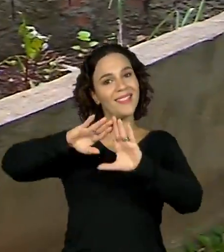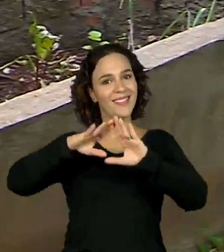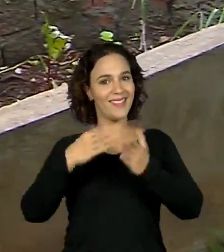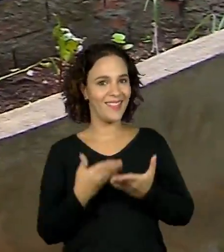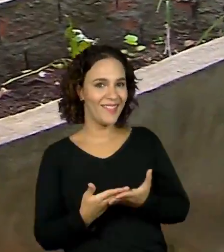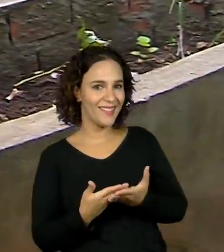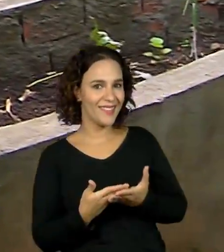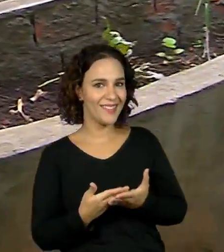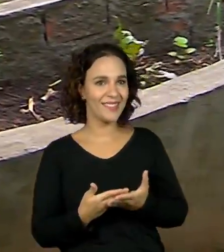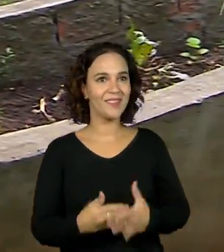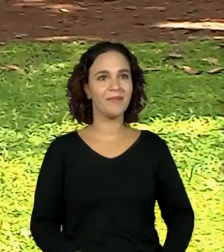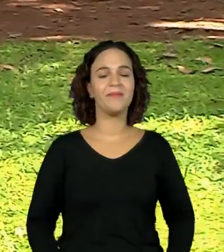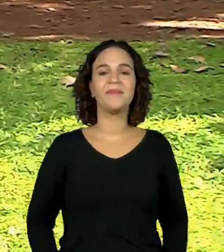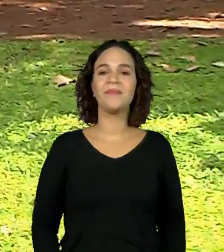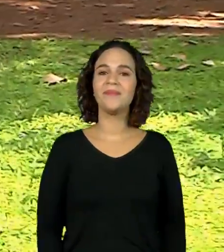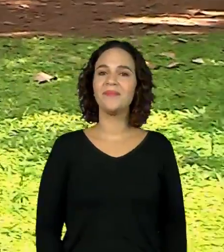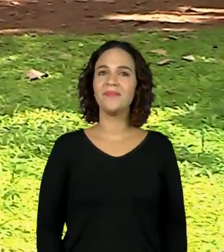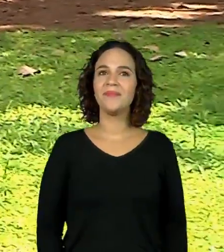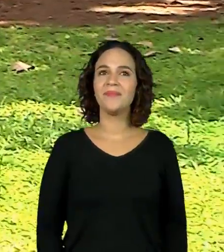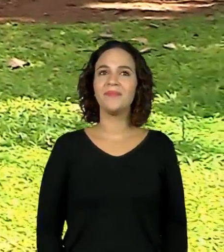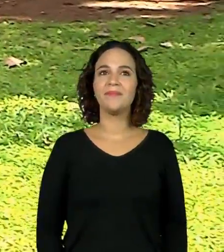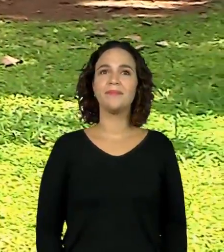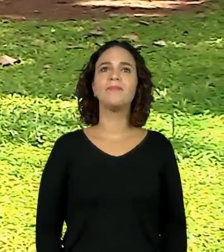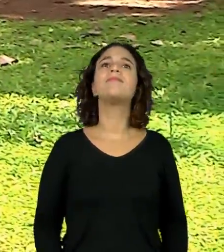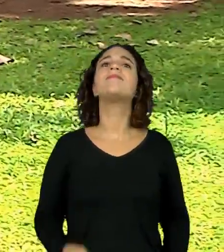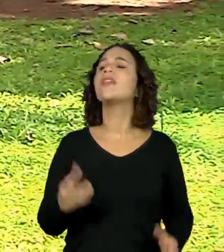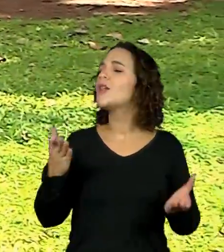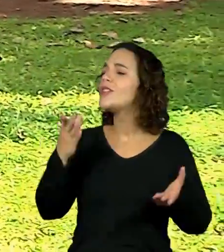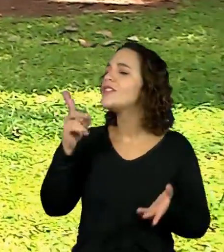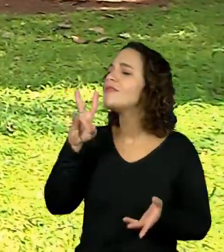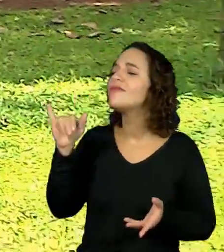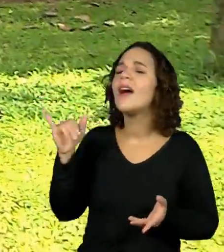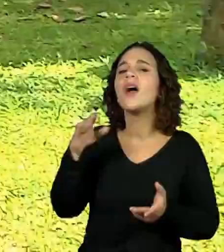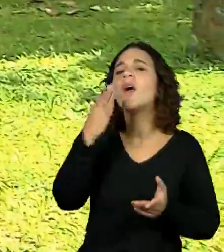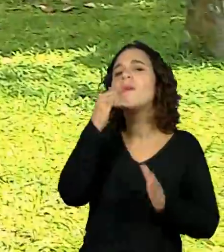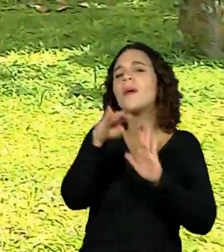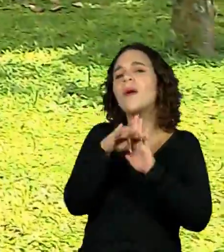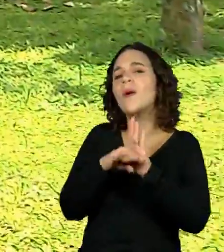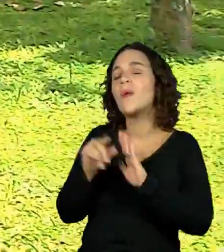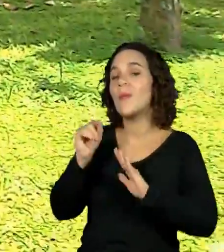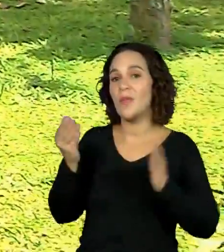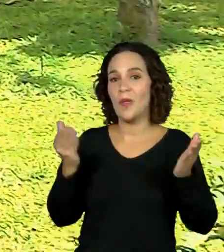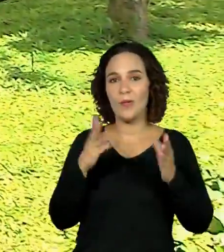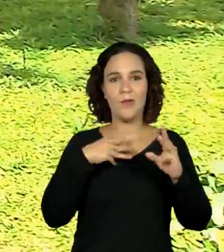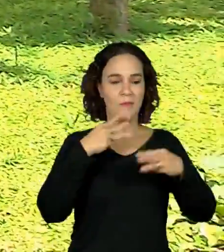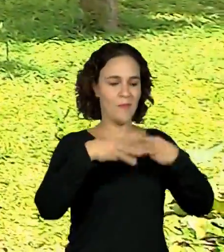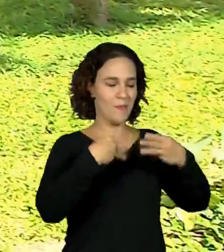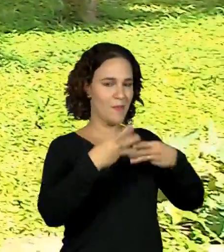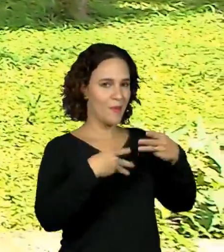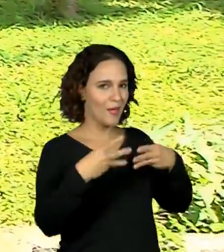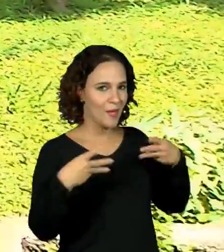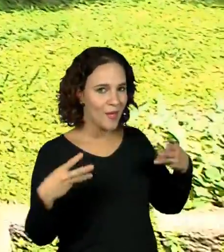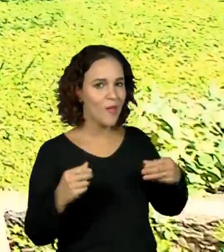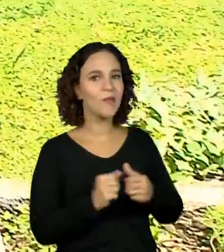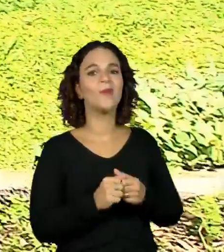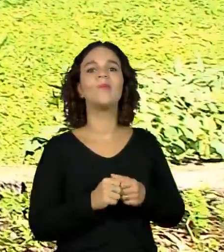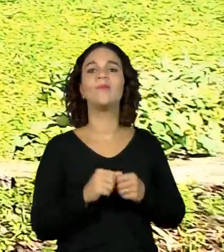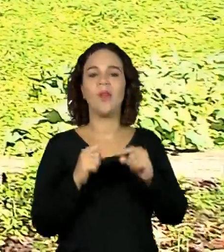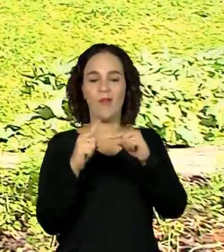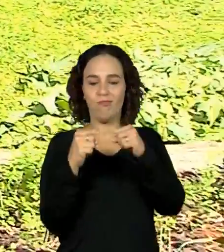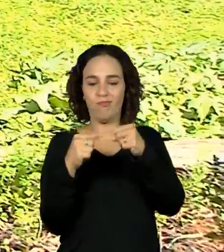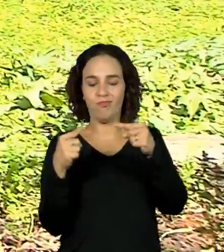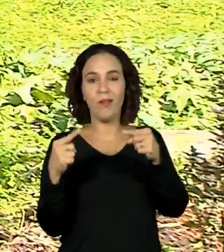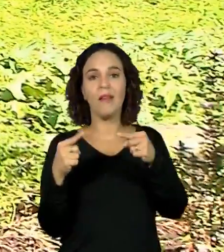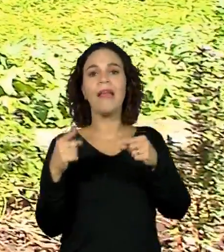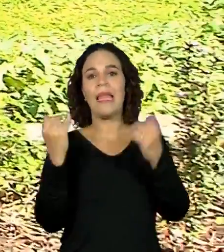escola. Todo dia com a quantidade. Elinha, o que vai ter hoje no cardápio? Hoje vai ser macarrão, parafuso